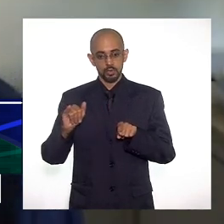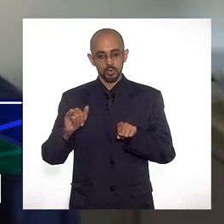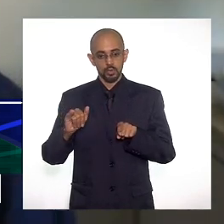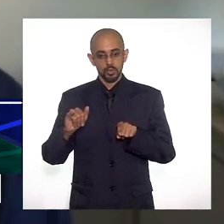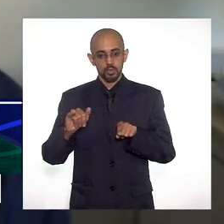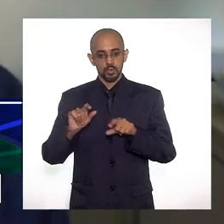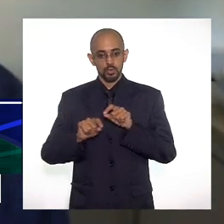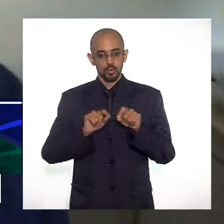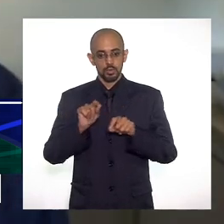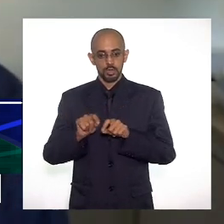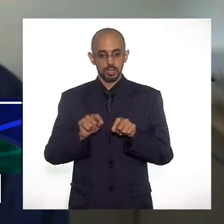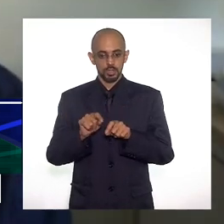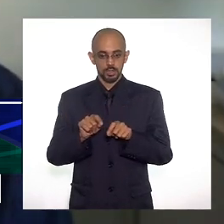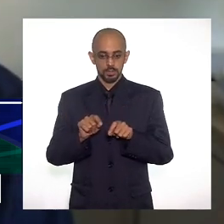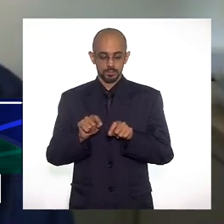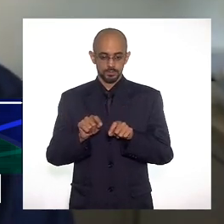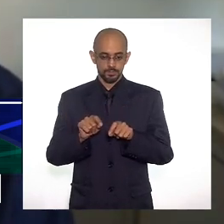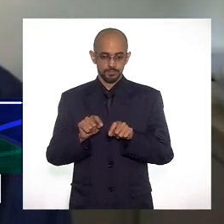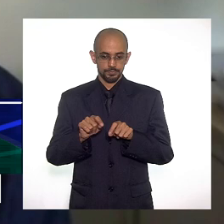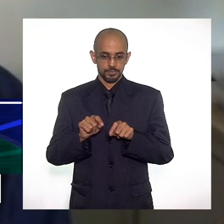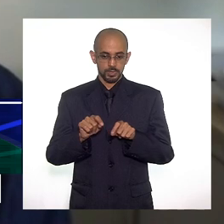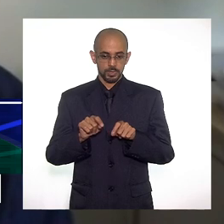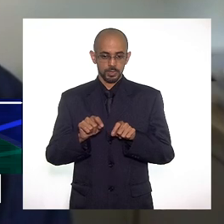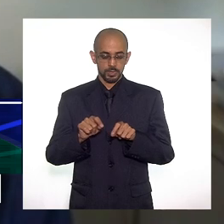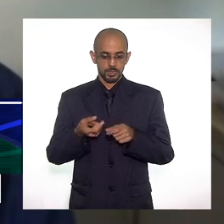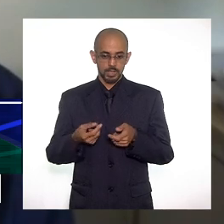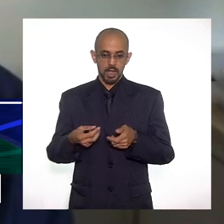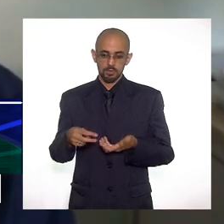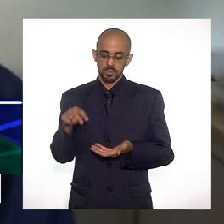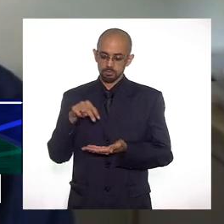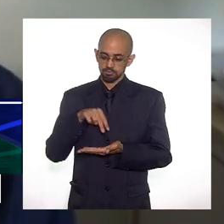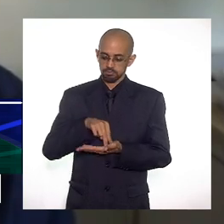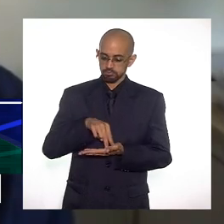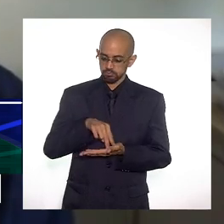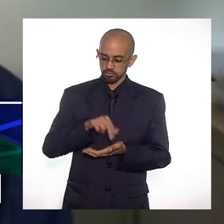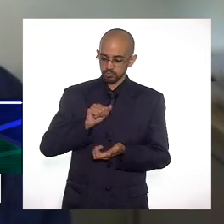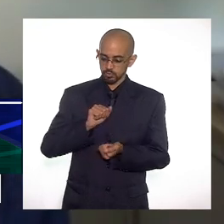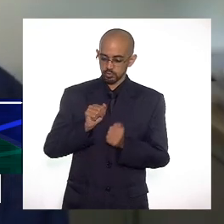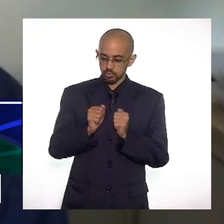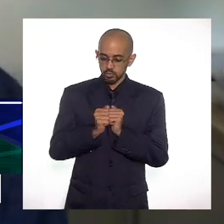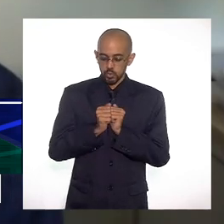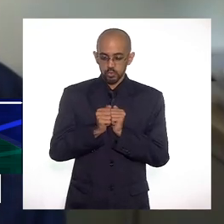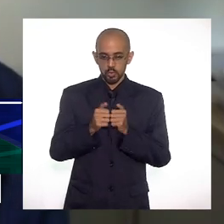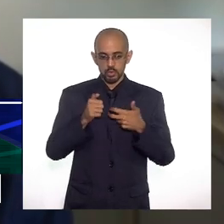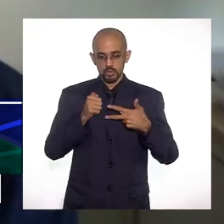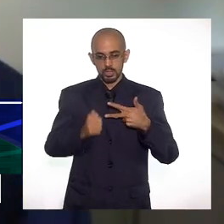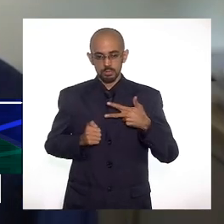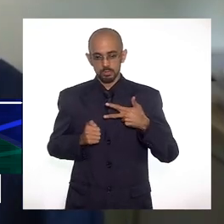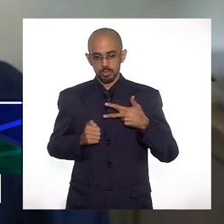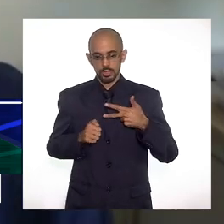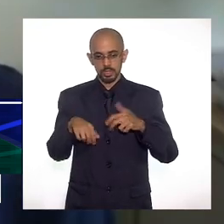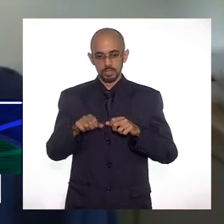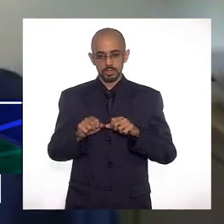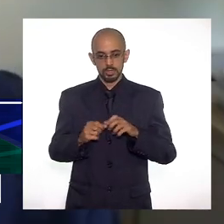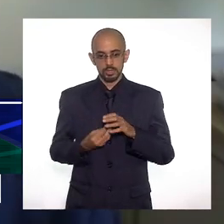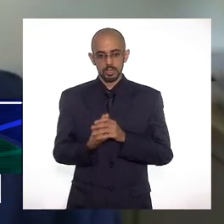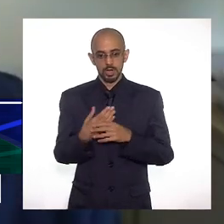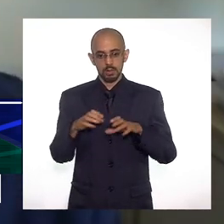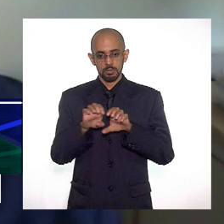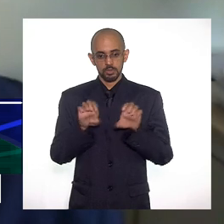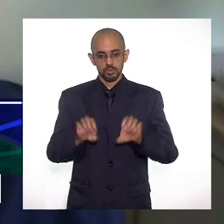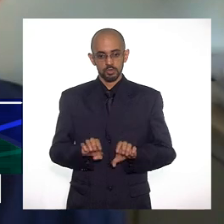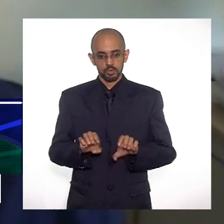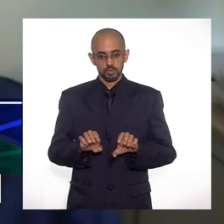estava muito empenhada de, junto aos poderes, estruturar o novo projeto de